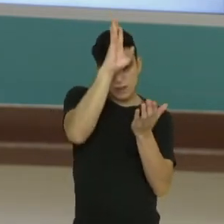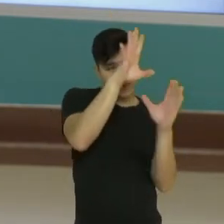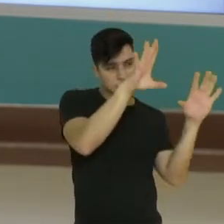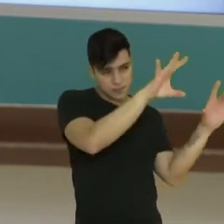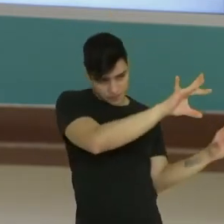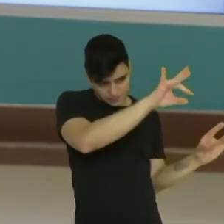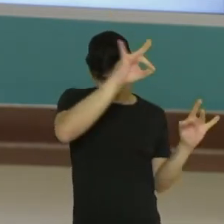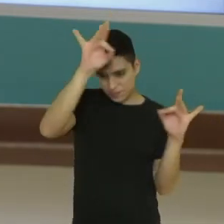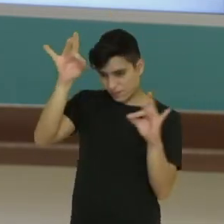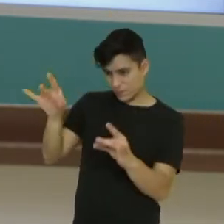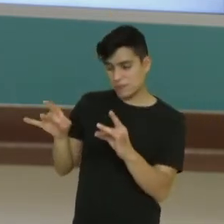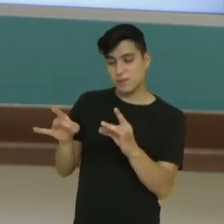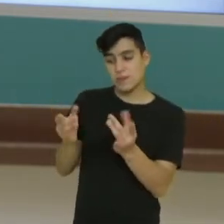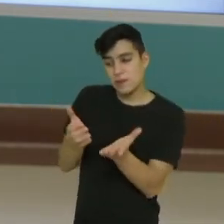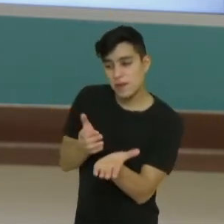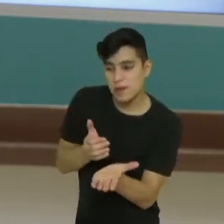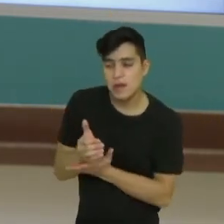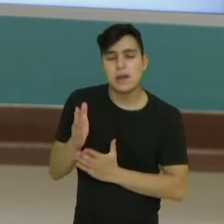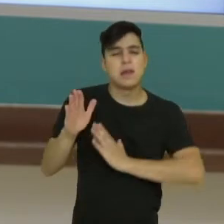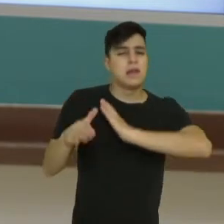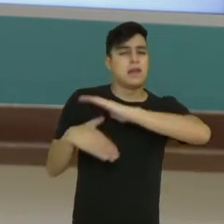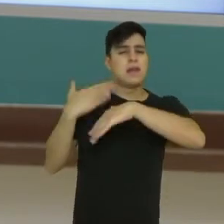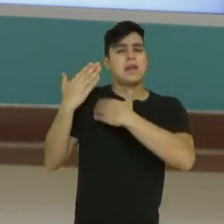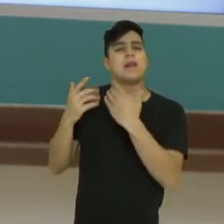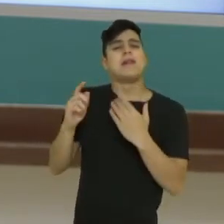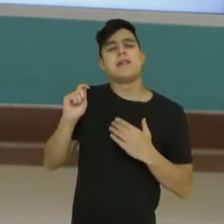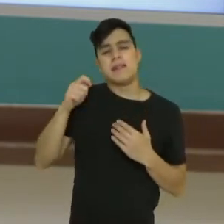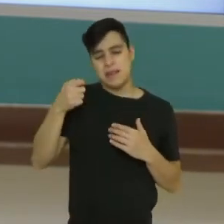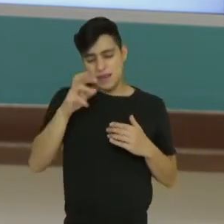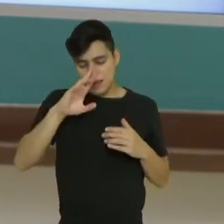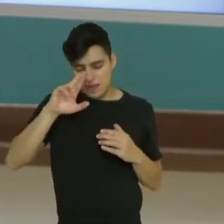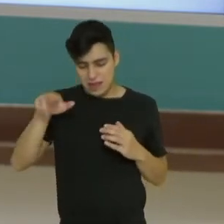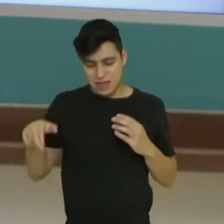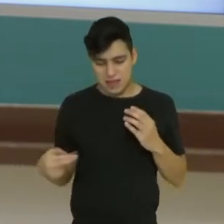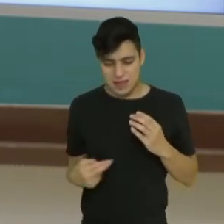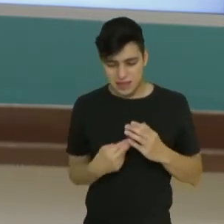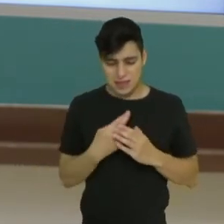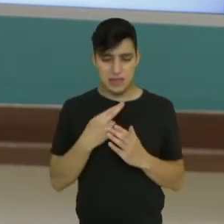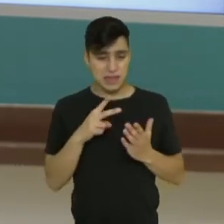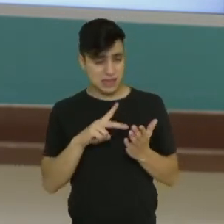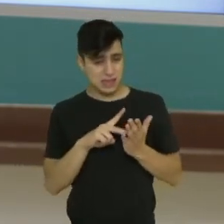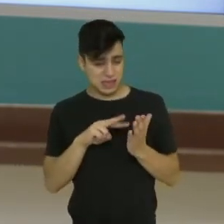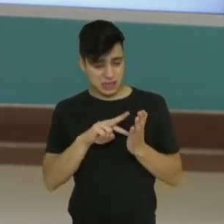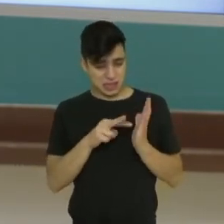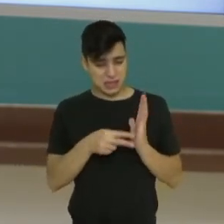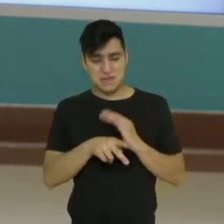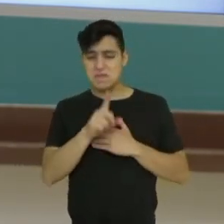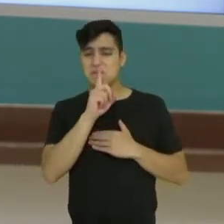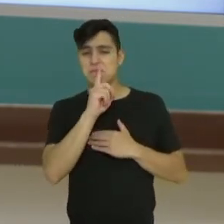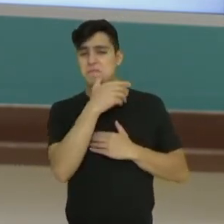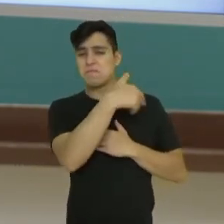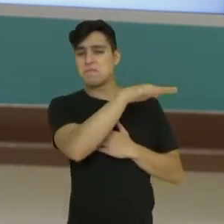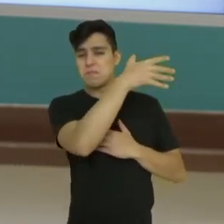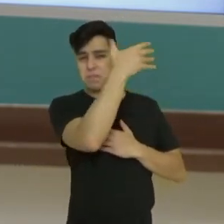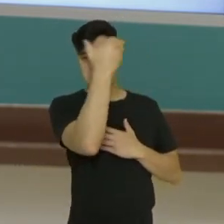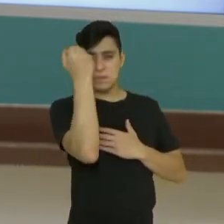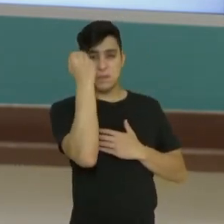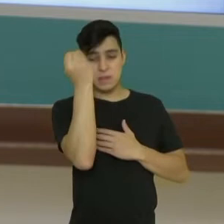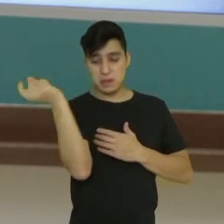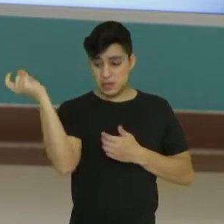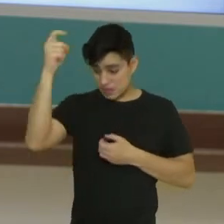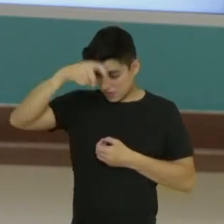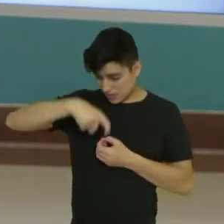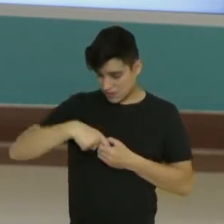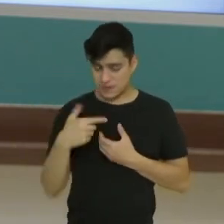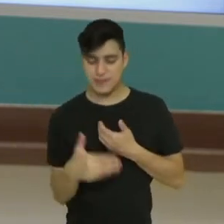e trouxeram. Então esse renascimento é um despertar exatamente dessas artes que elas estavam paralisadas e agora elas começam a ser